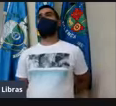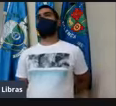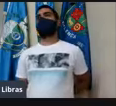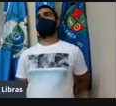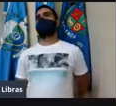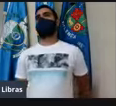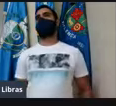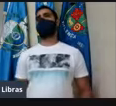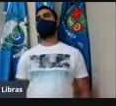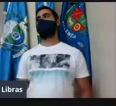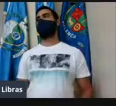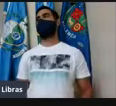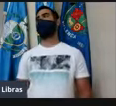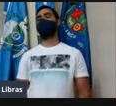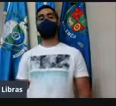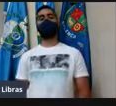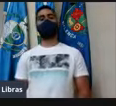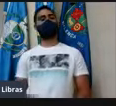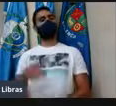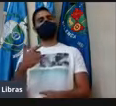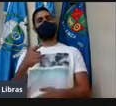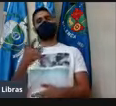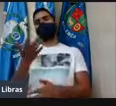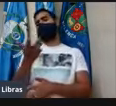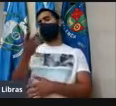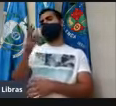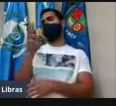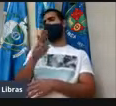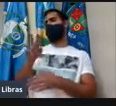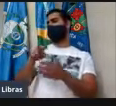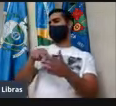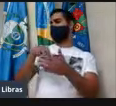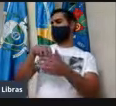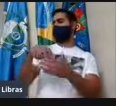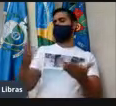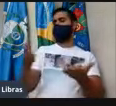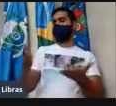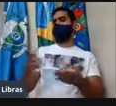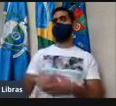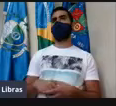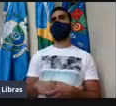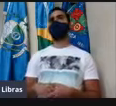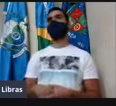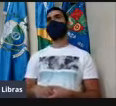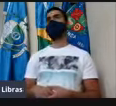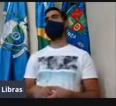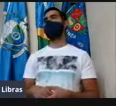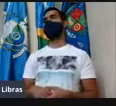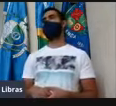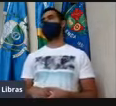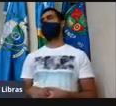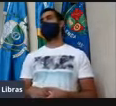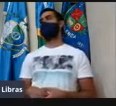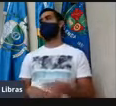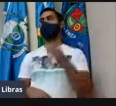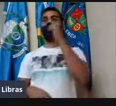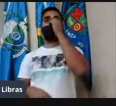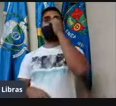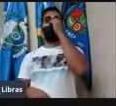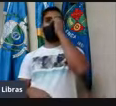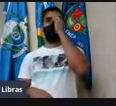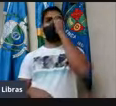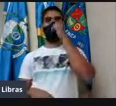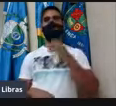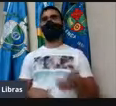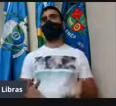Presidente, obrigado, presidente. Então, não tem quem use a tribuna do dia de hoje. Vamos para a